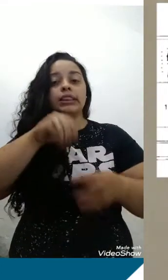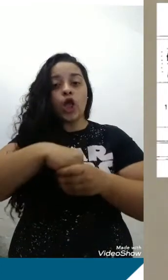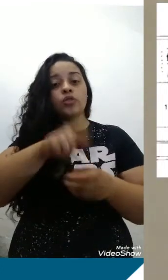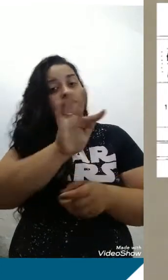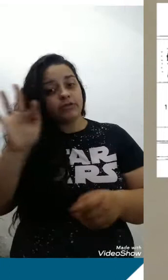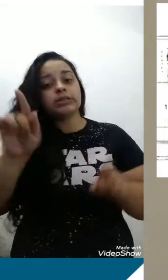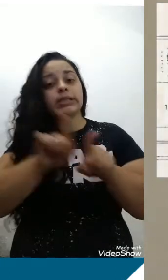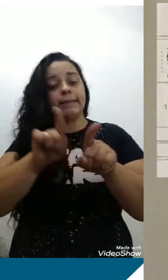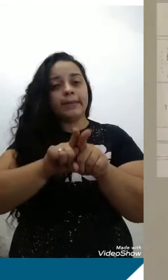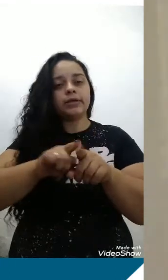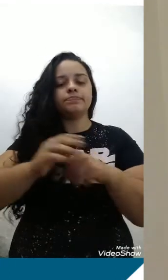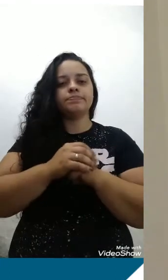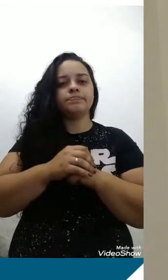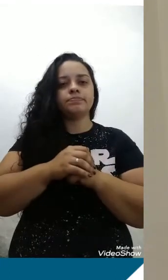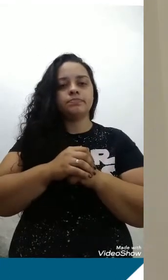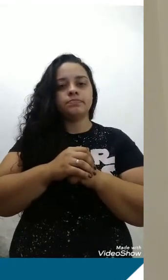aparece na física também.